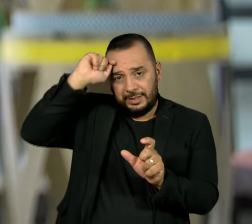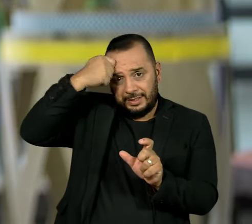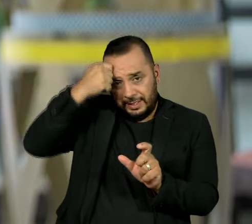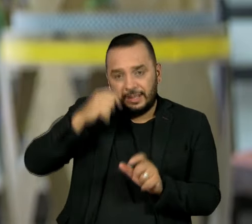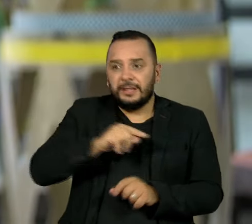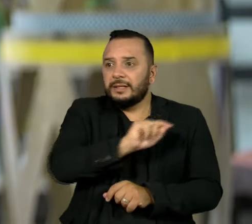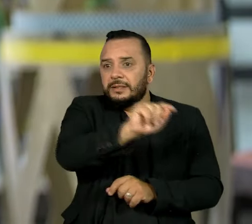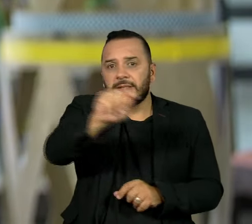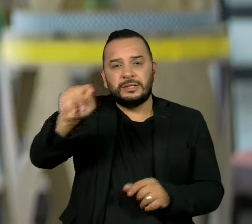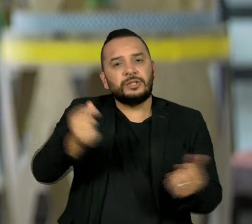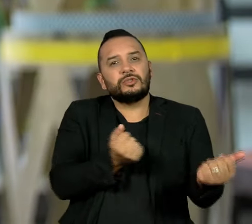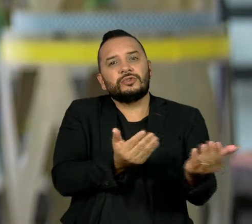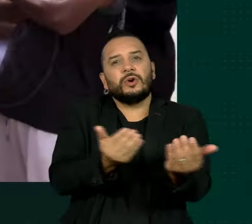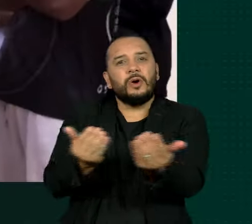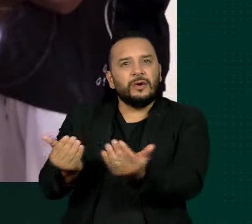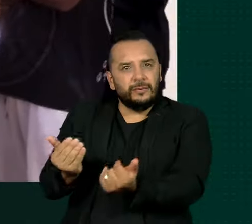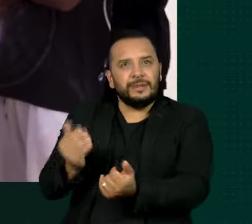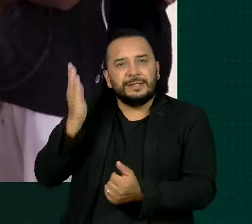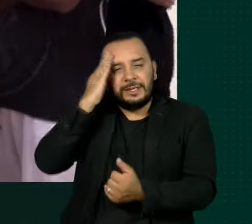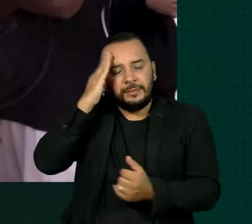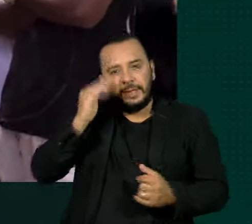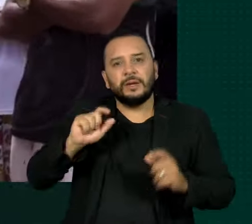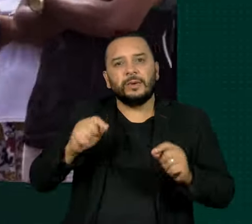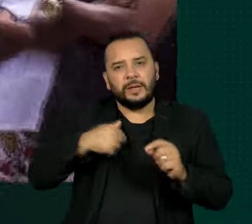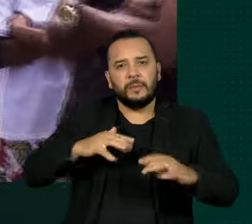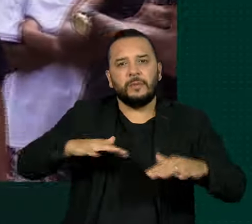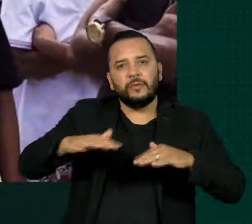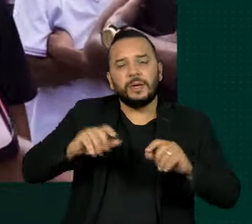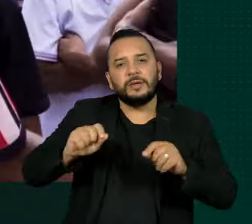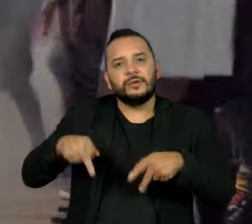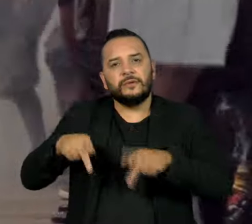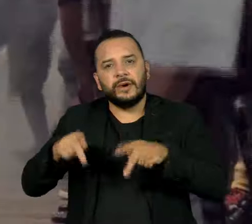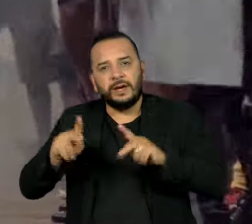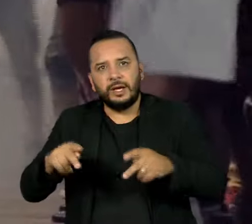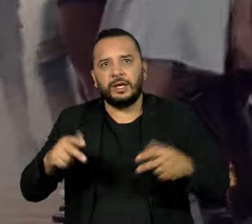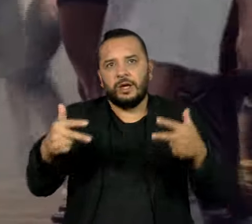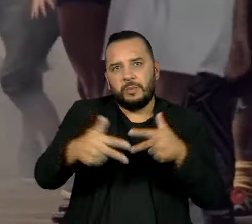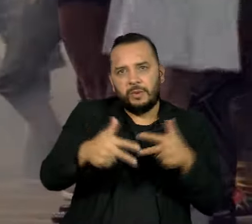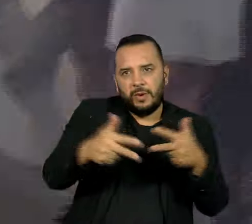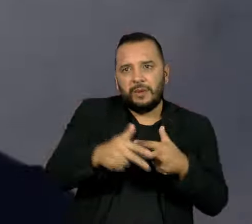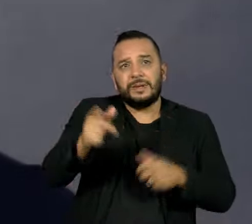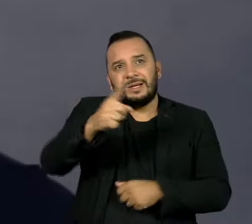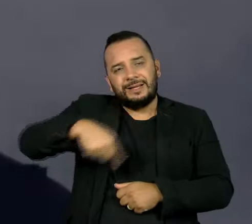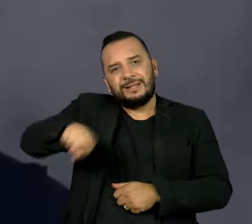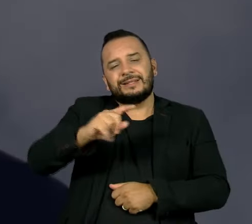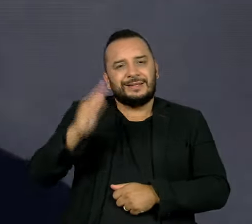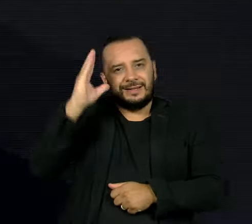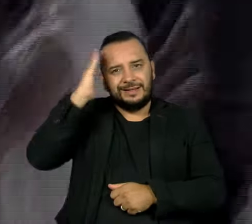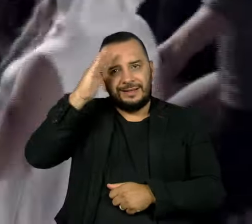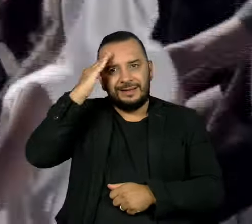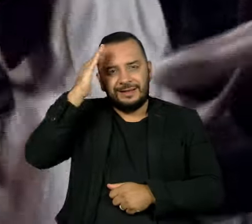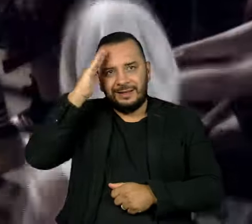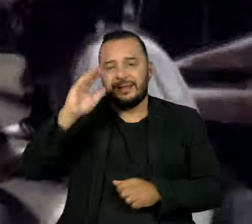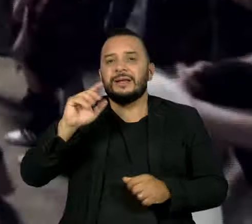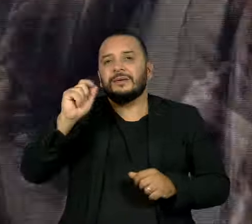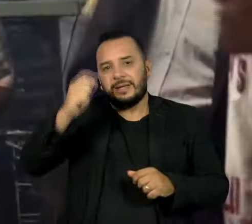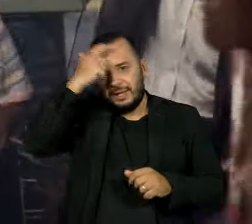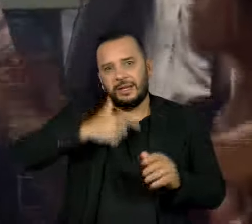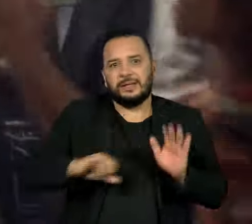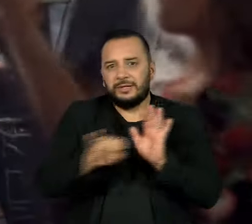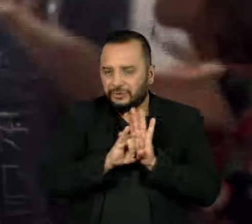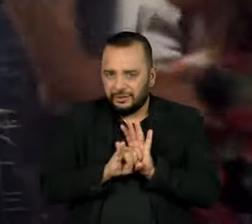nossos movimentos atuais, que é o funk, o hip hop. Então eles conseguem se conectar, entender sua identidade através desses